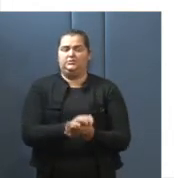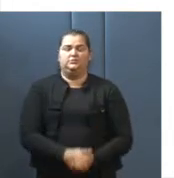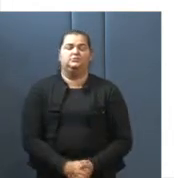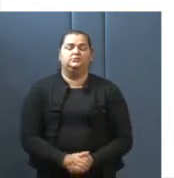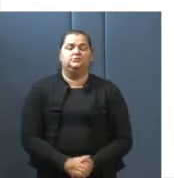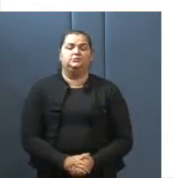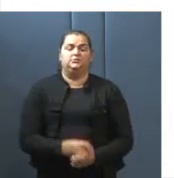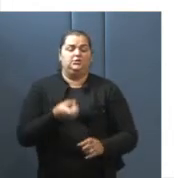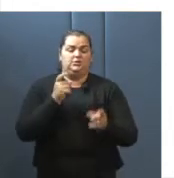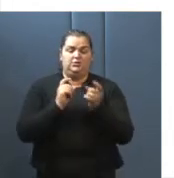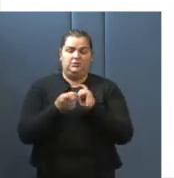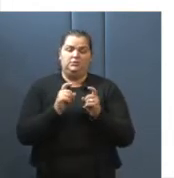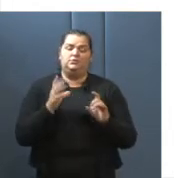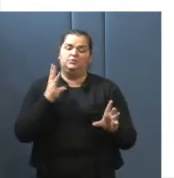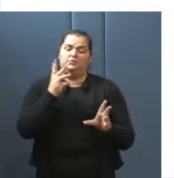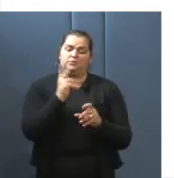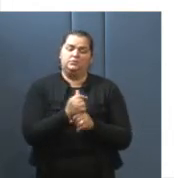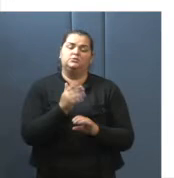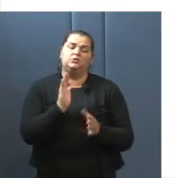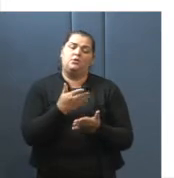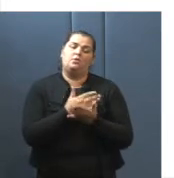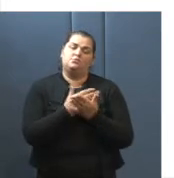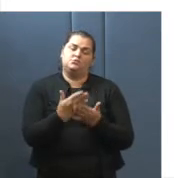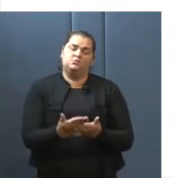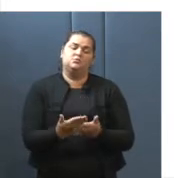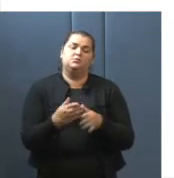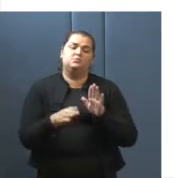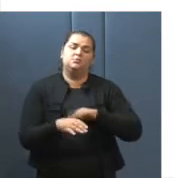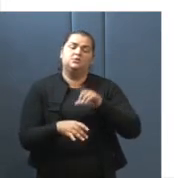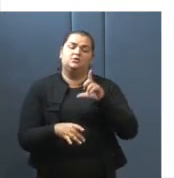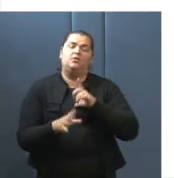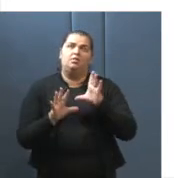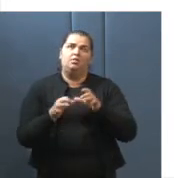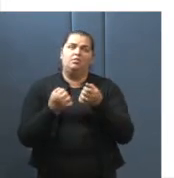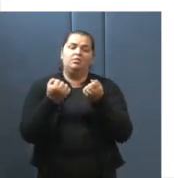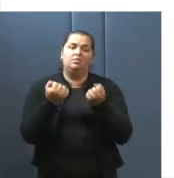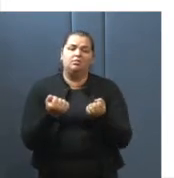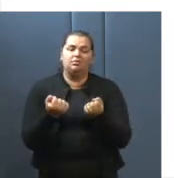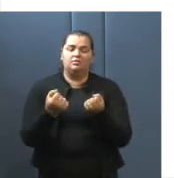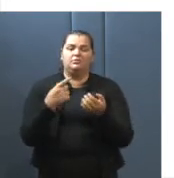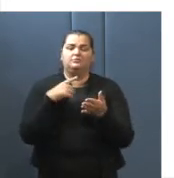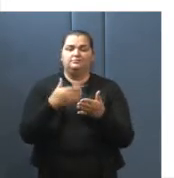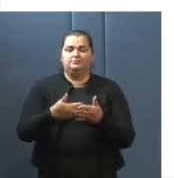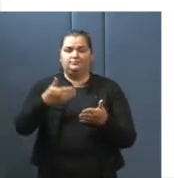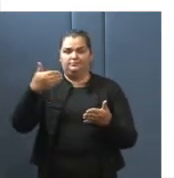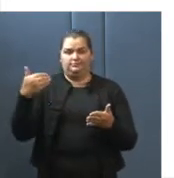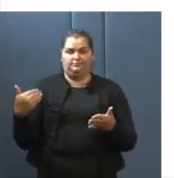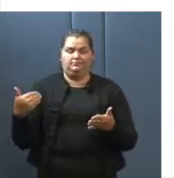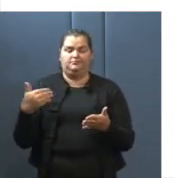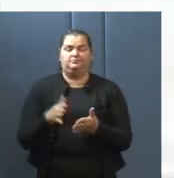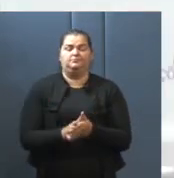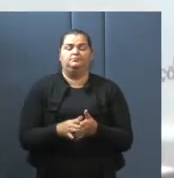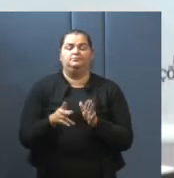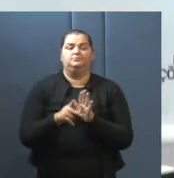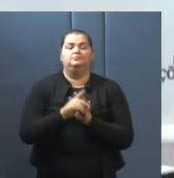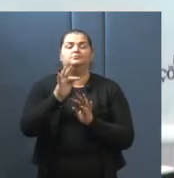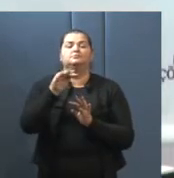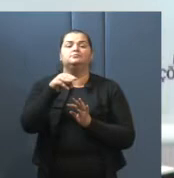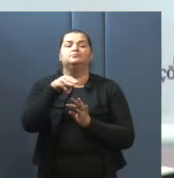de renegociação já começou, mas é muito mais árduo em virtude do afastamento de Cuba do